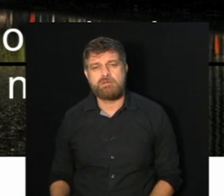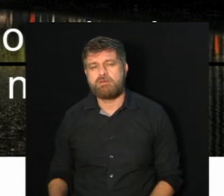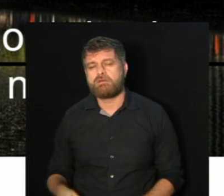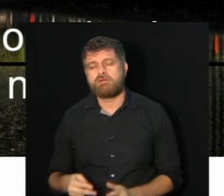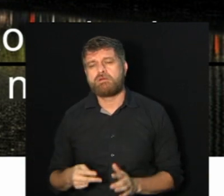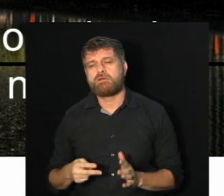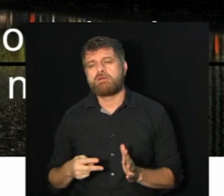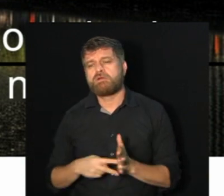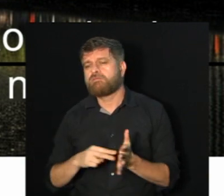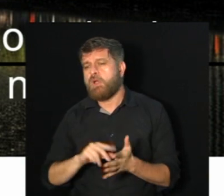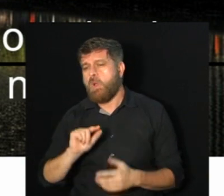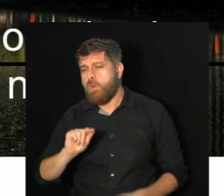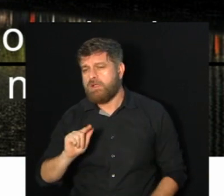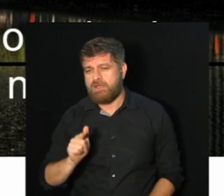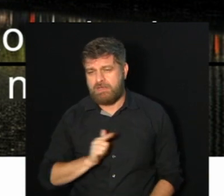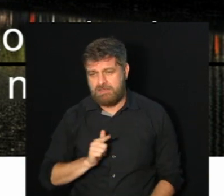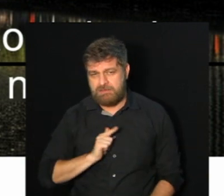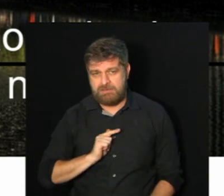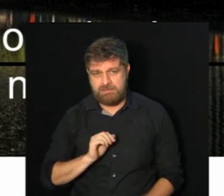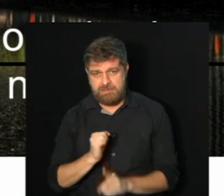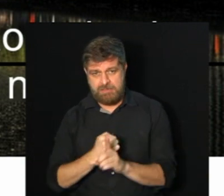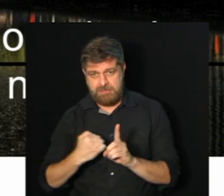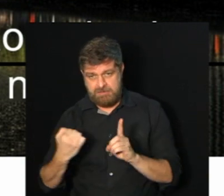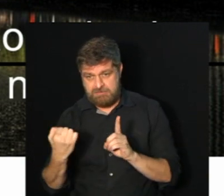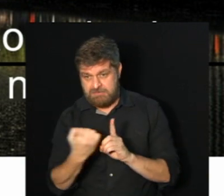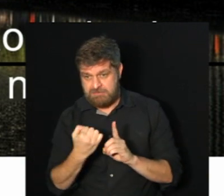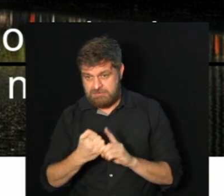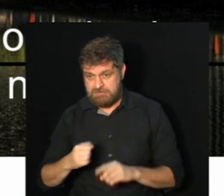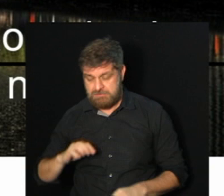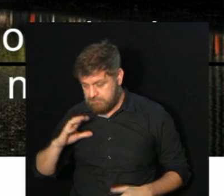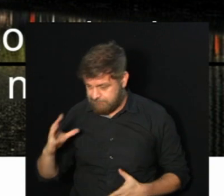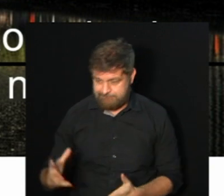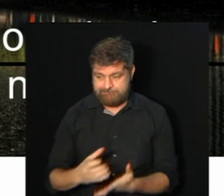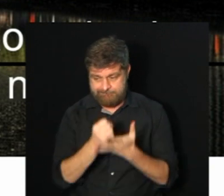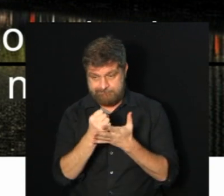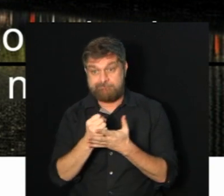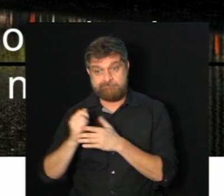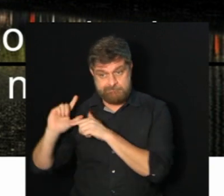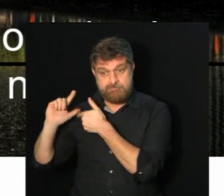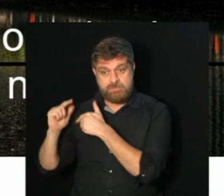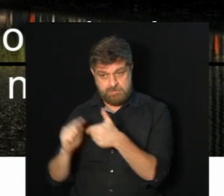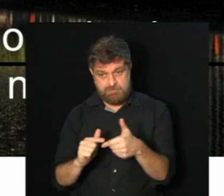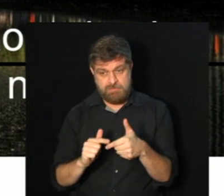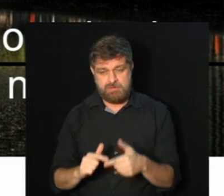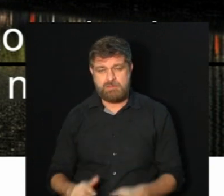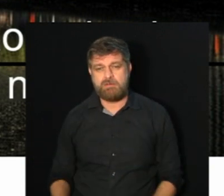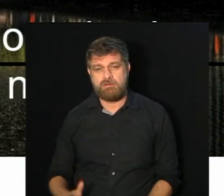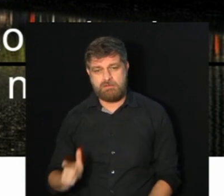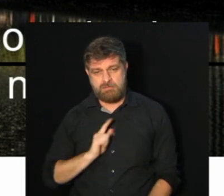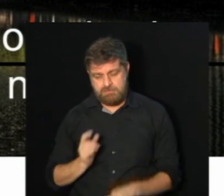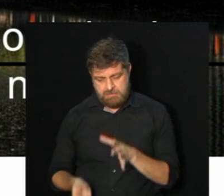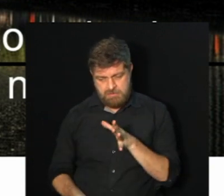ele suporta a sociedade em emergências. Isso é muito tradicional, muito visto,